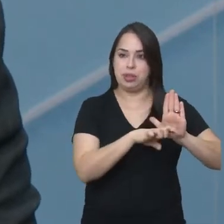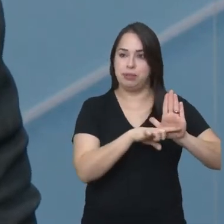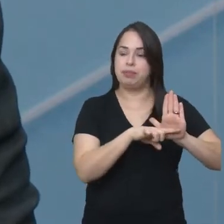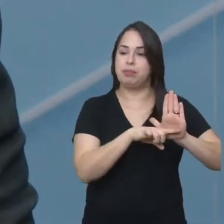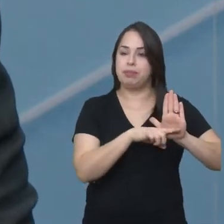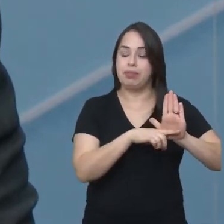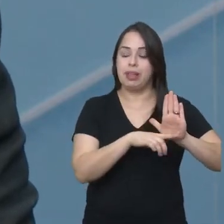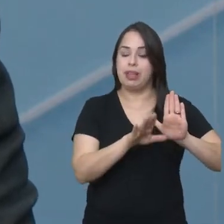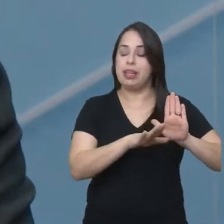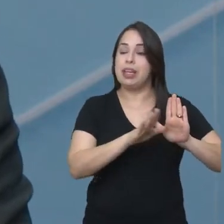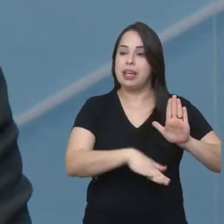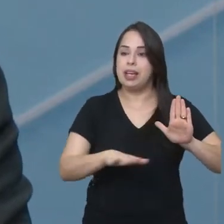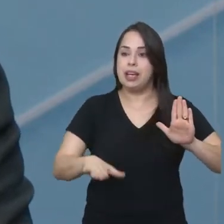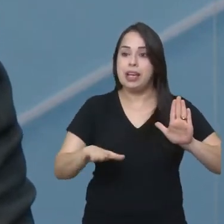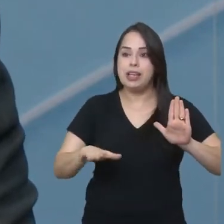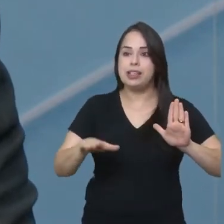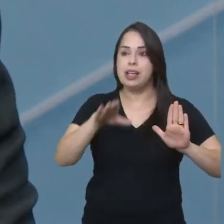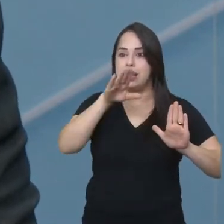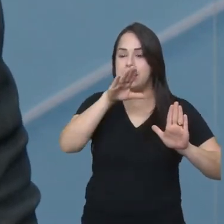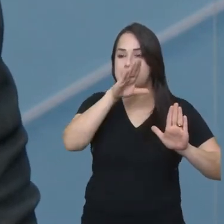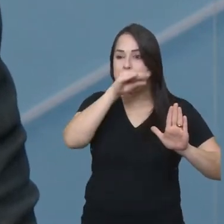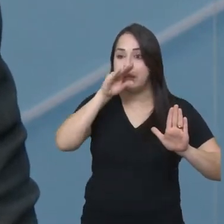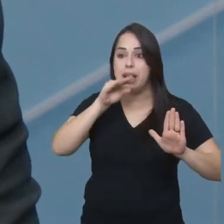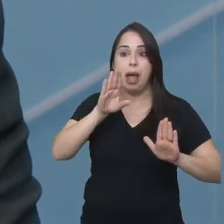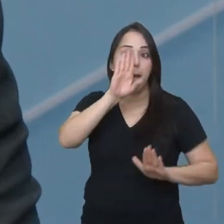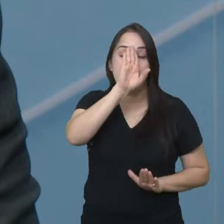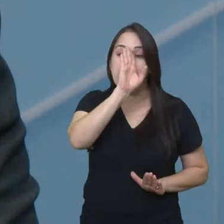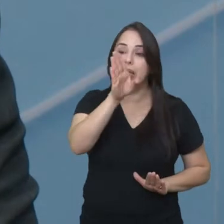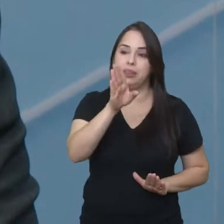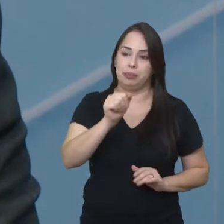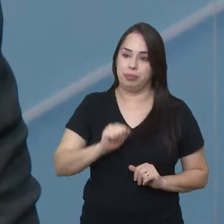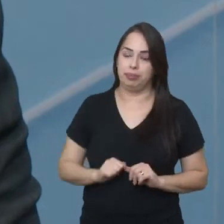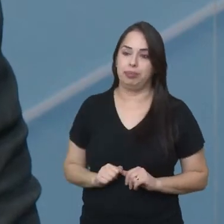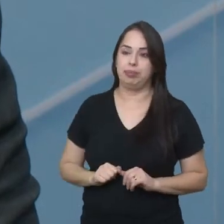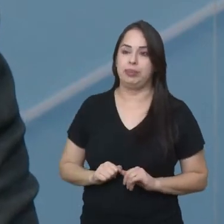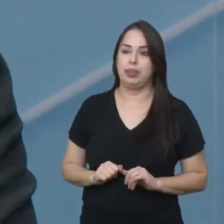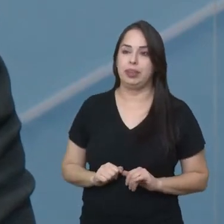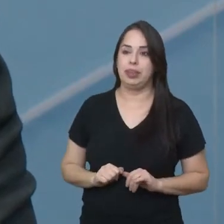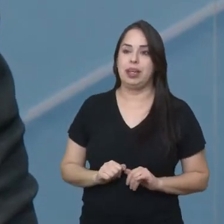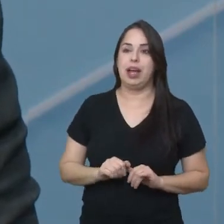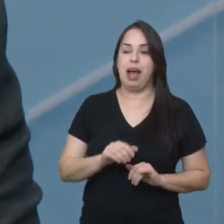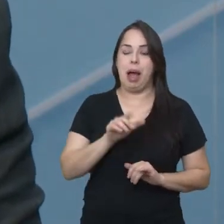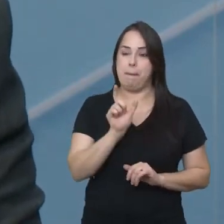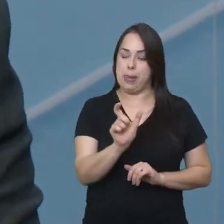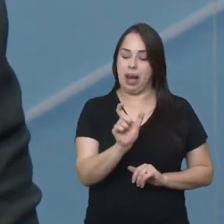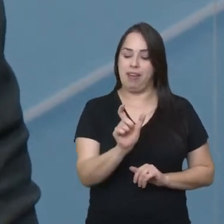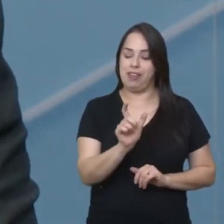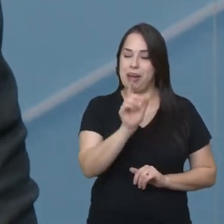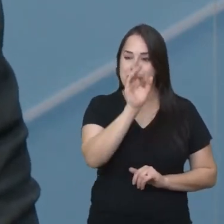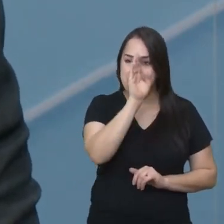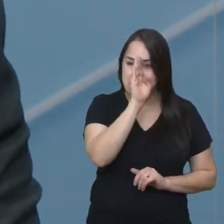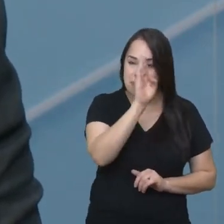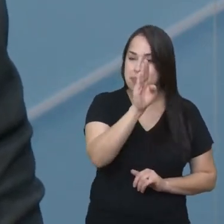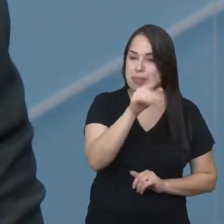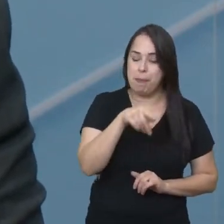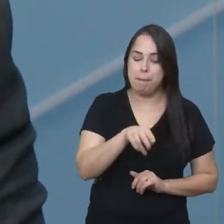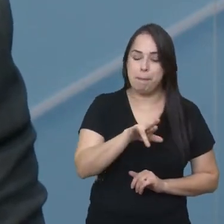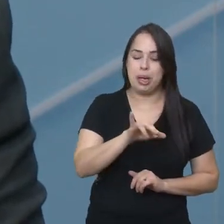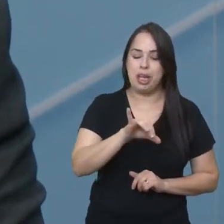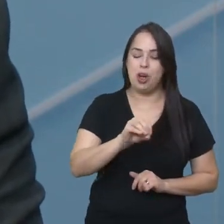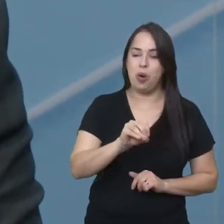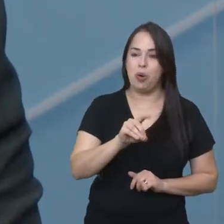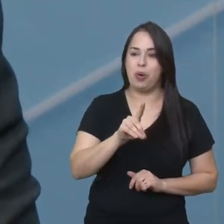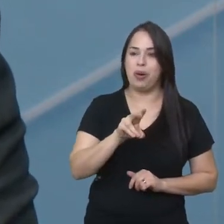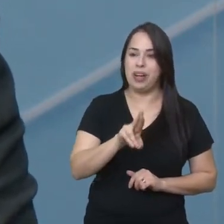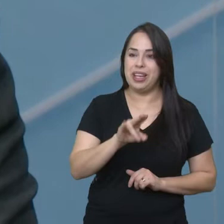que criança e adolescente são prioridades. E a palavra prioridade, ela empresta